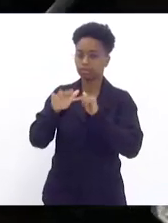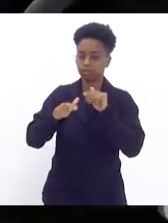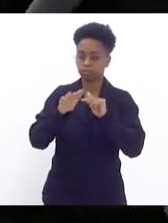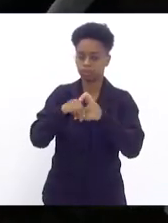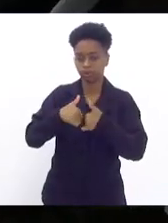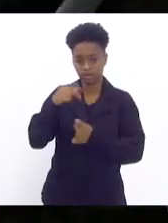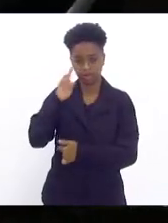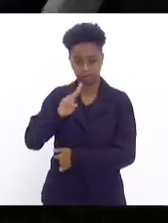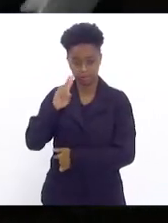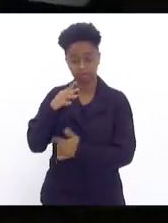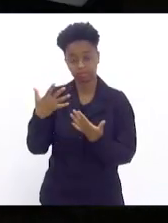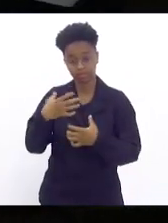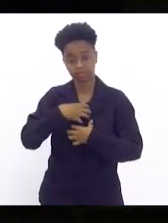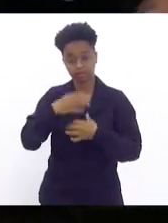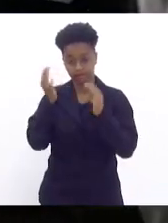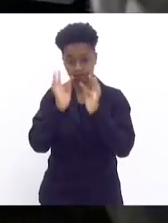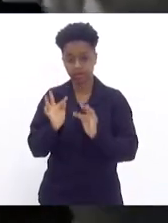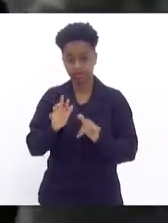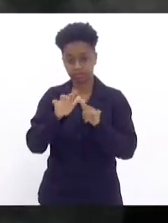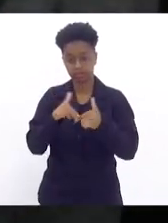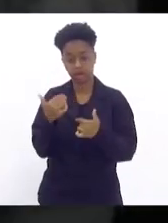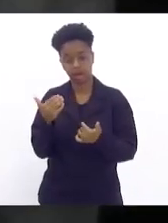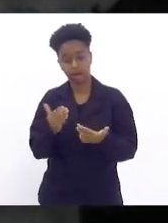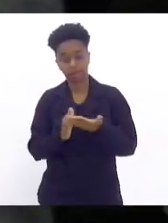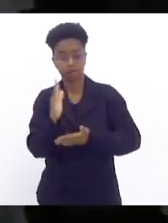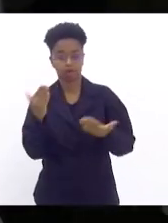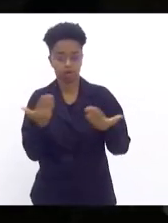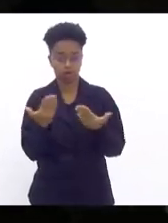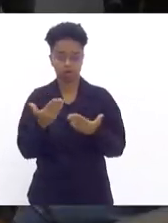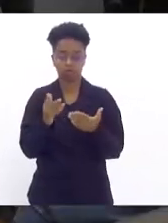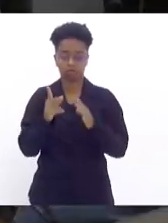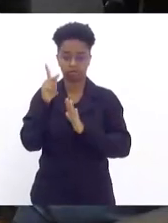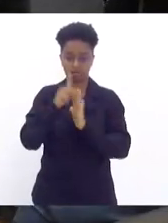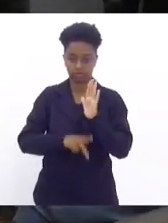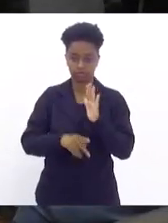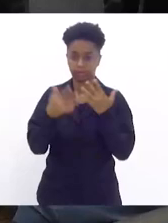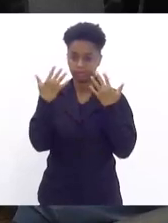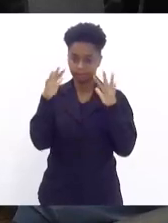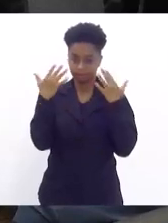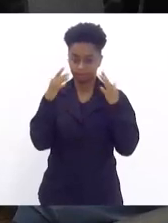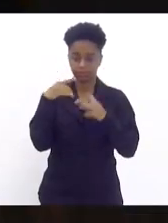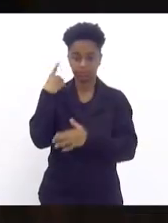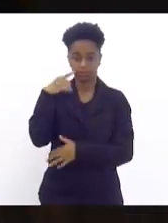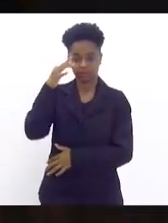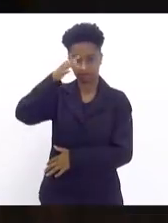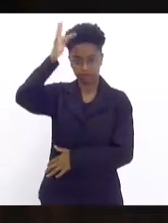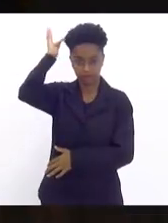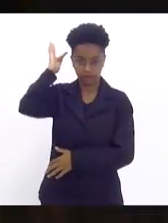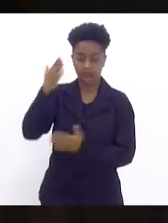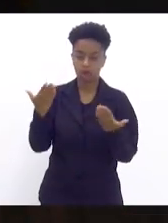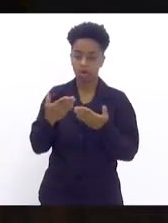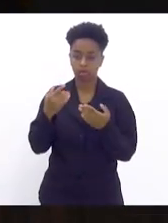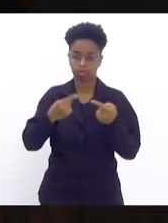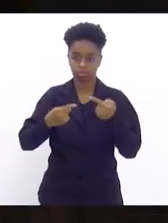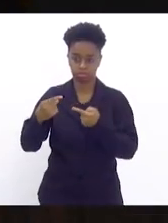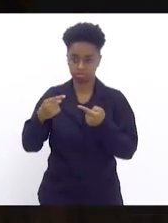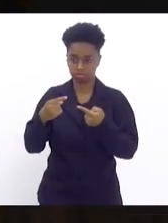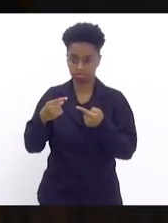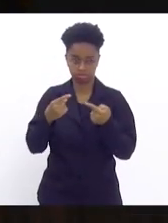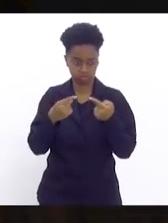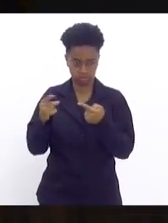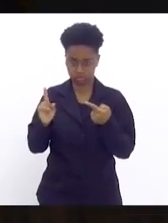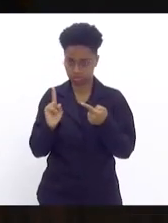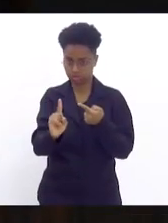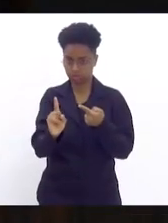lembrança por isso eu fico muito feliz de ter a aprovação desse projeto hoje muito obrigado Presidente Deputado Fred Pacheco não havendo mais vai